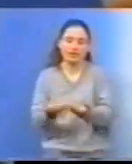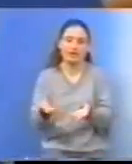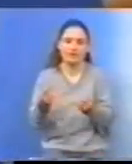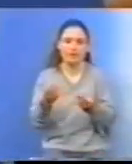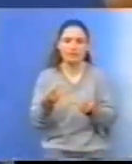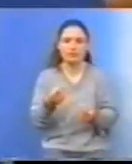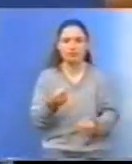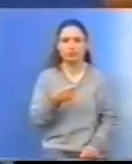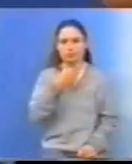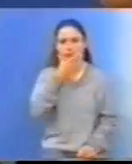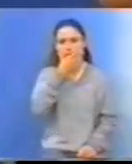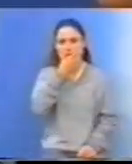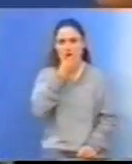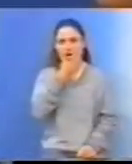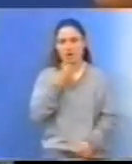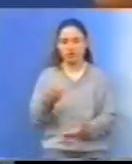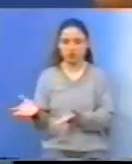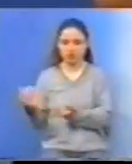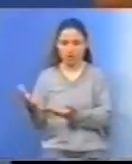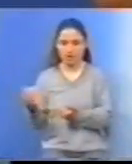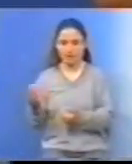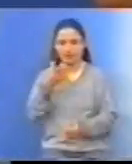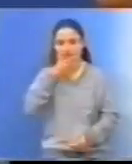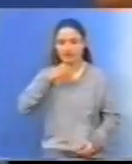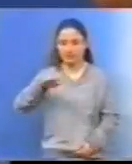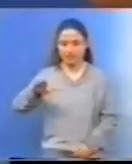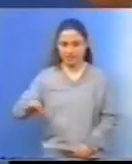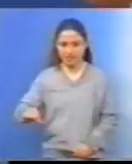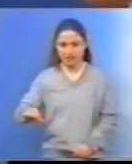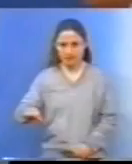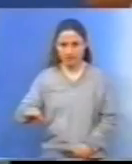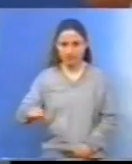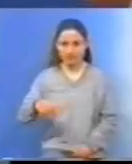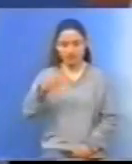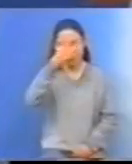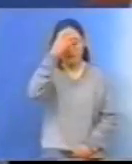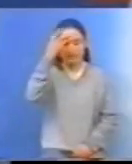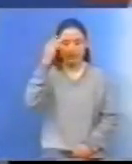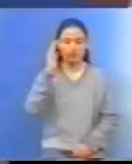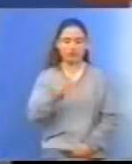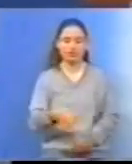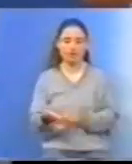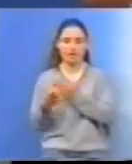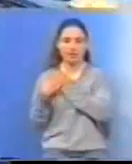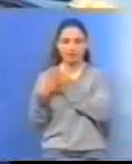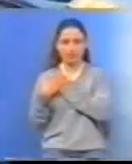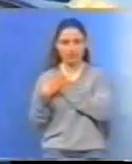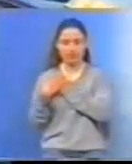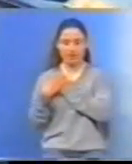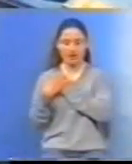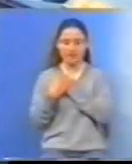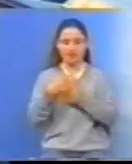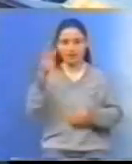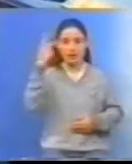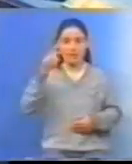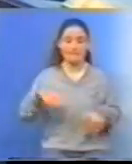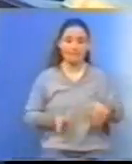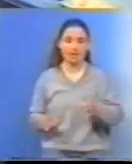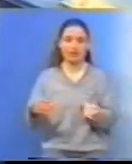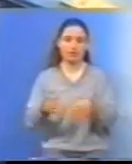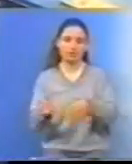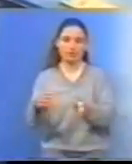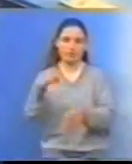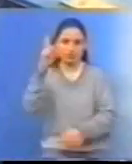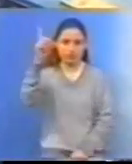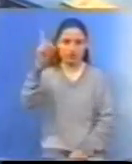muitíssimos adultos, claro, há jovens também, mas atrai muitíssimos adultos,